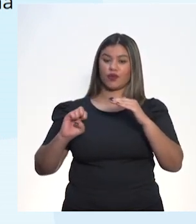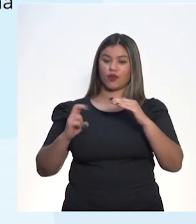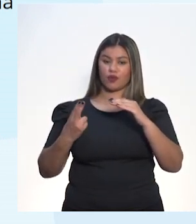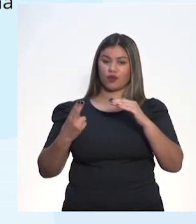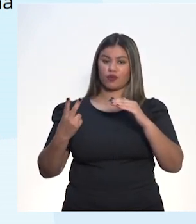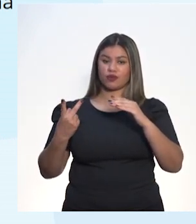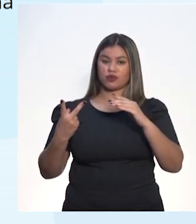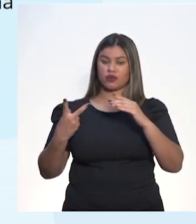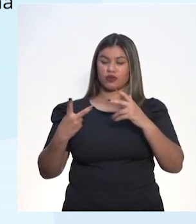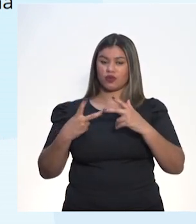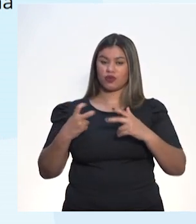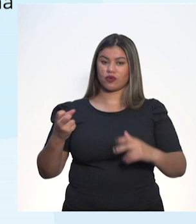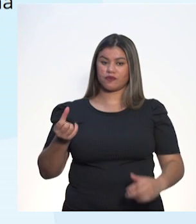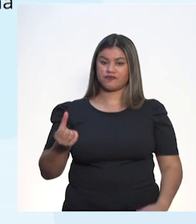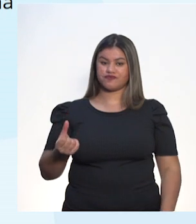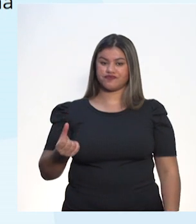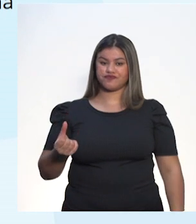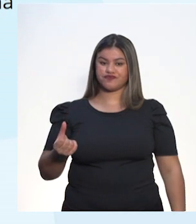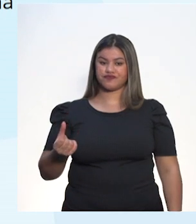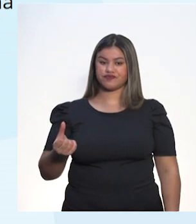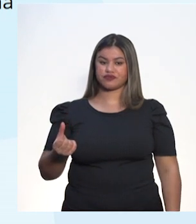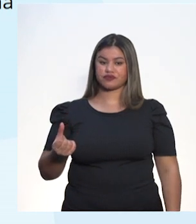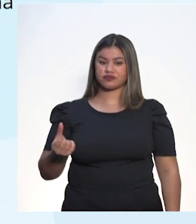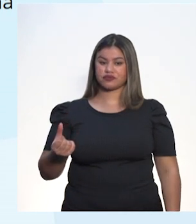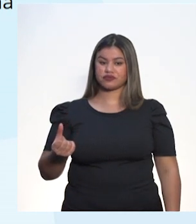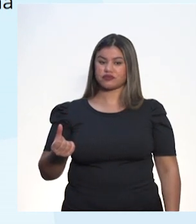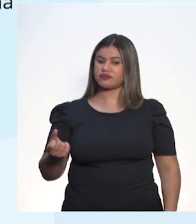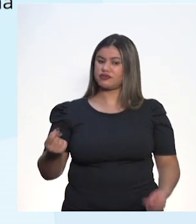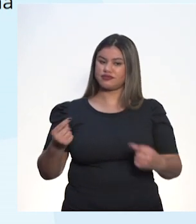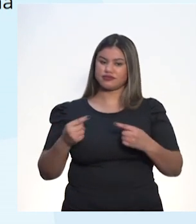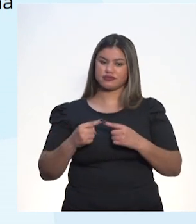6 na face superior?